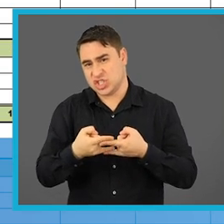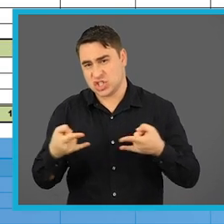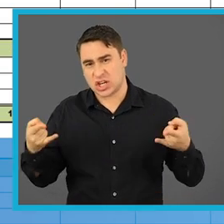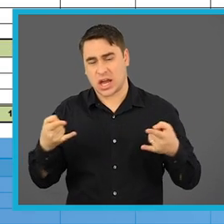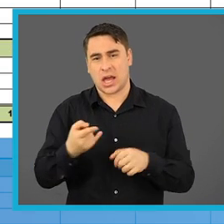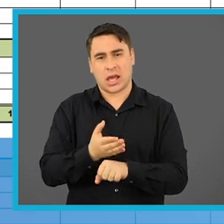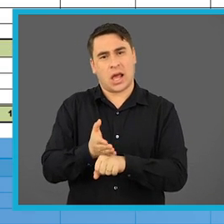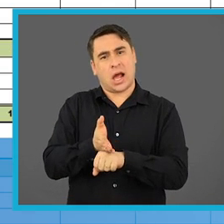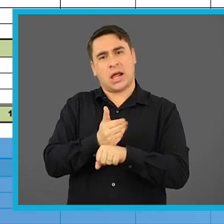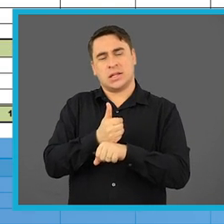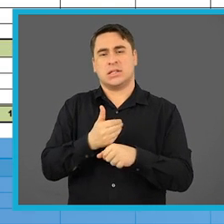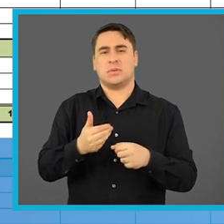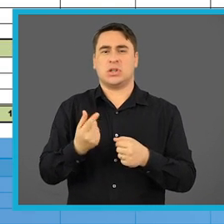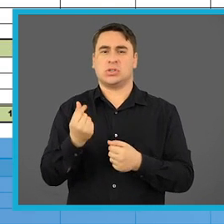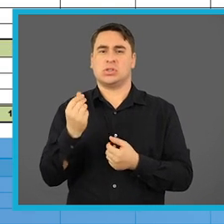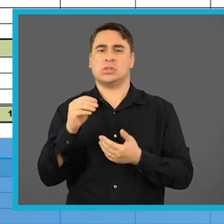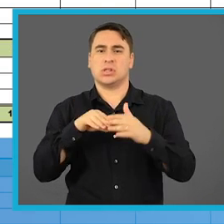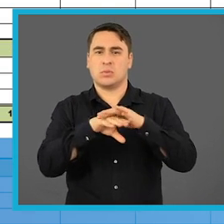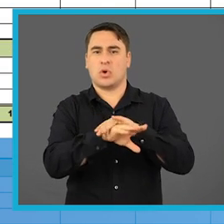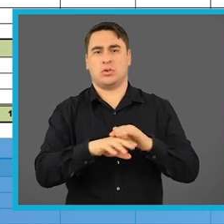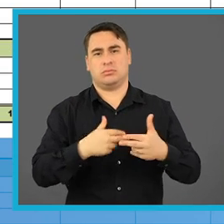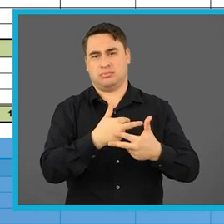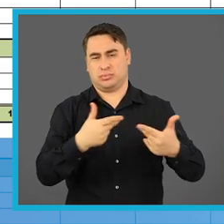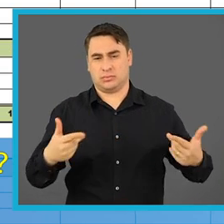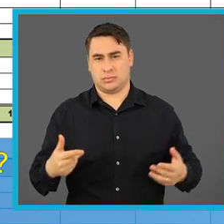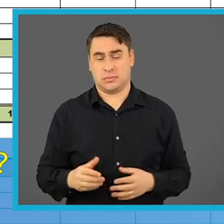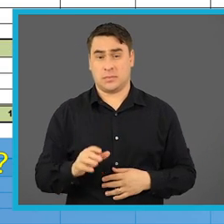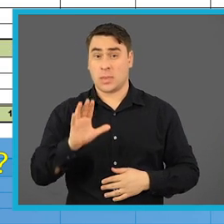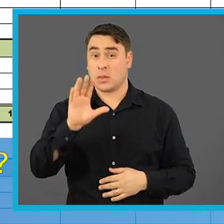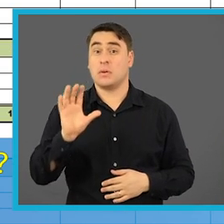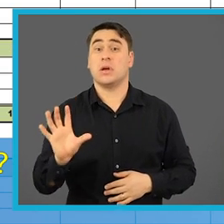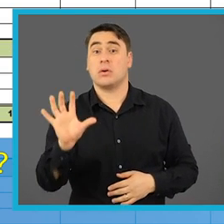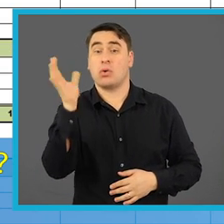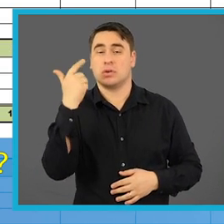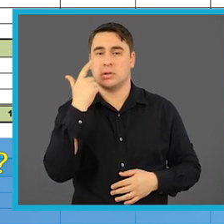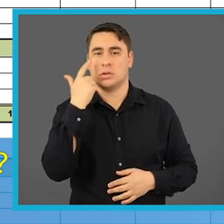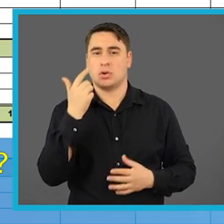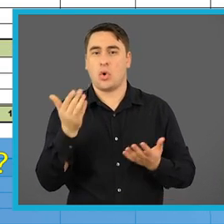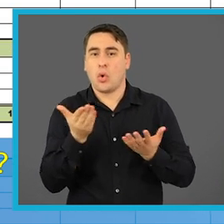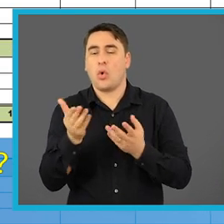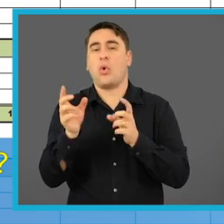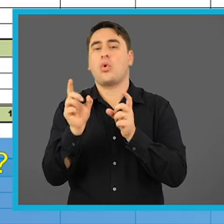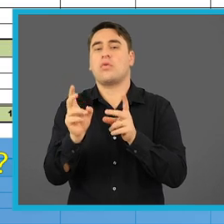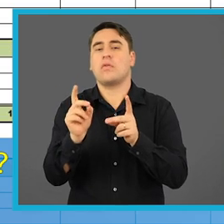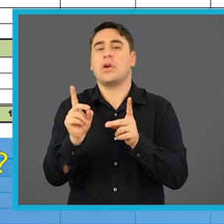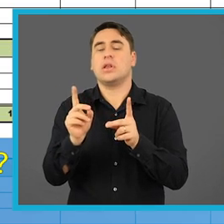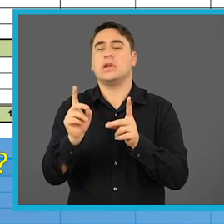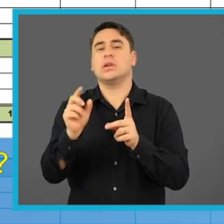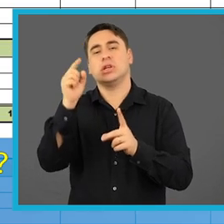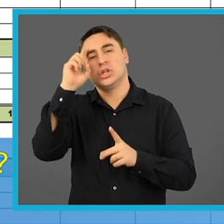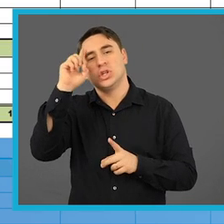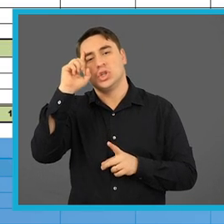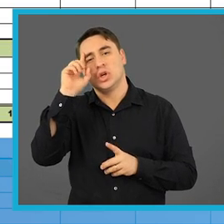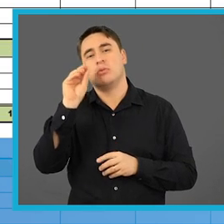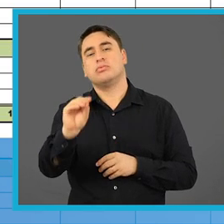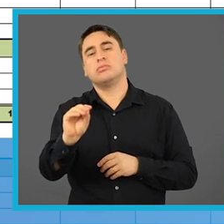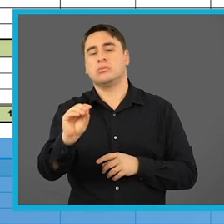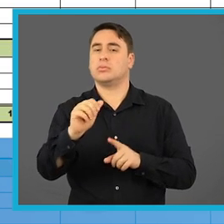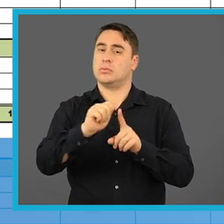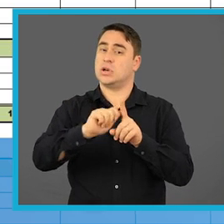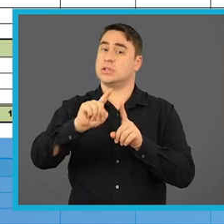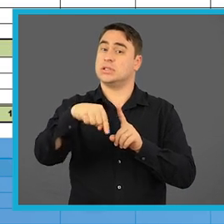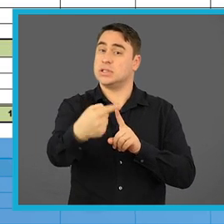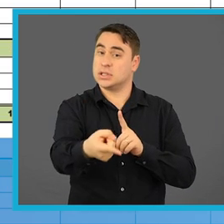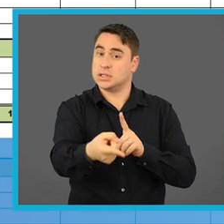cliente, antecipações e depósitos. E se acontecer, por exemplo, de eu vender hoje, quando eu devo anotar? No mês